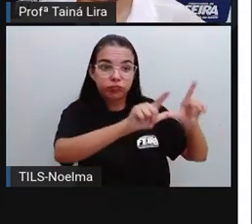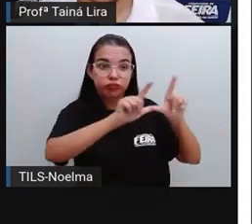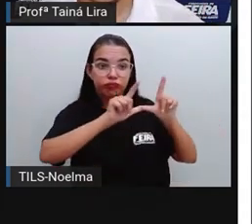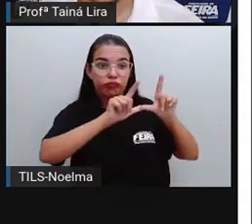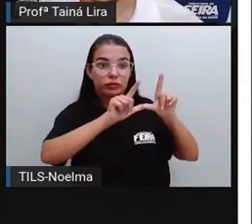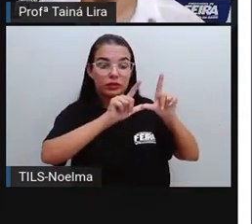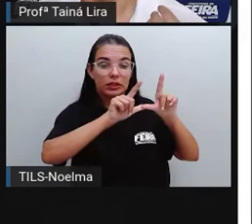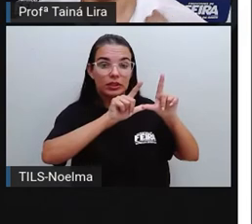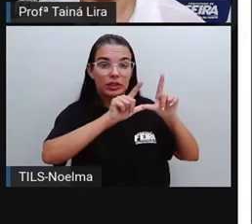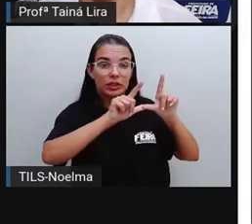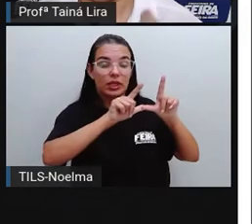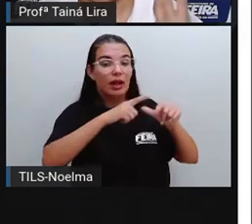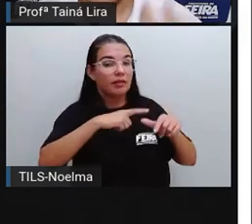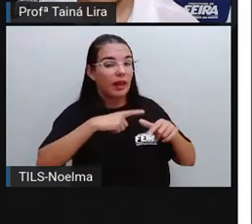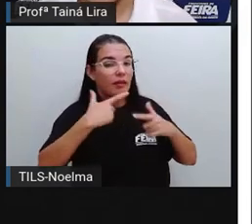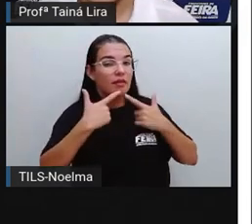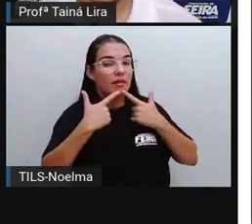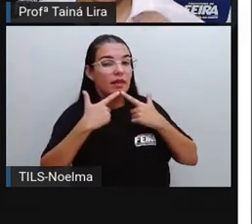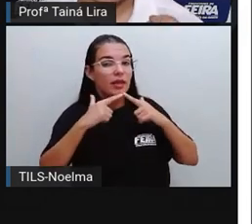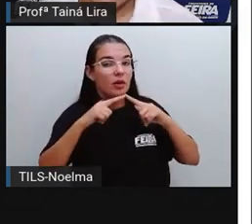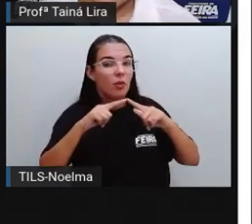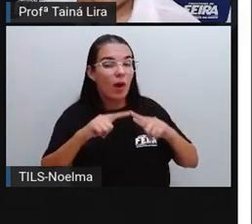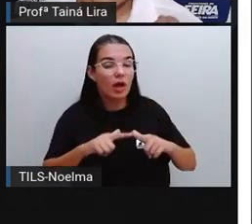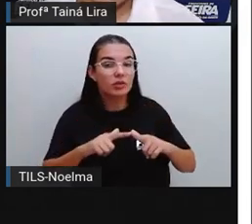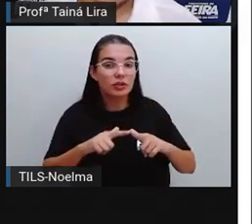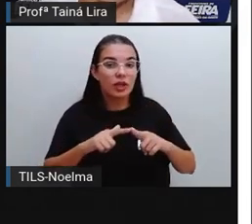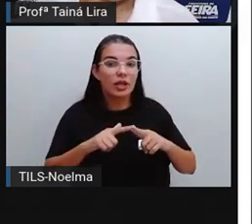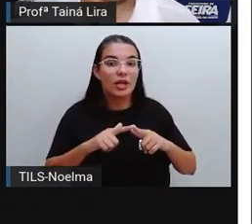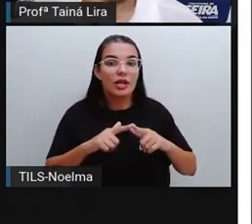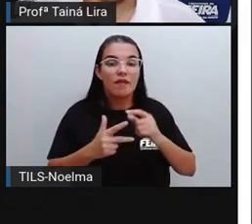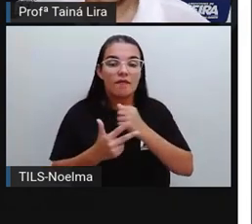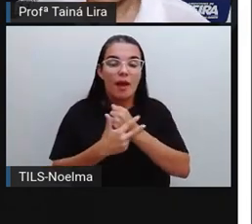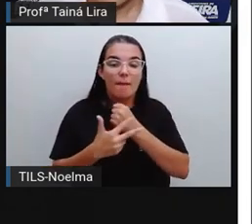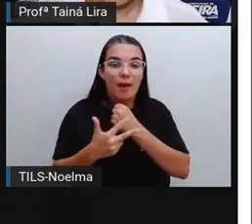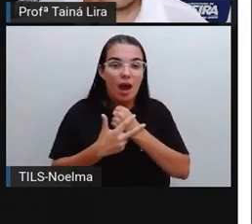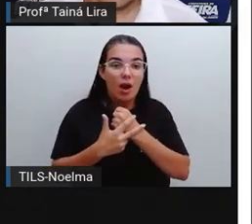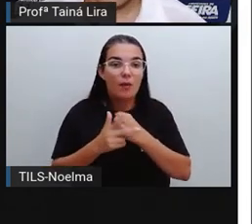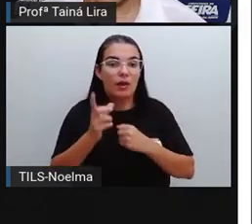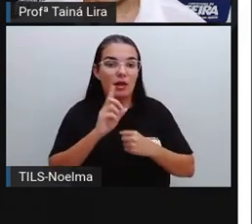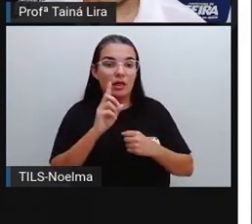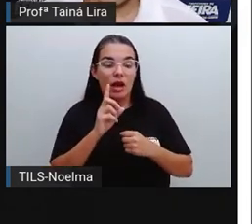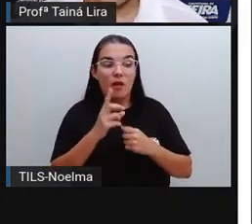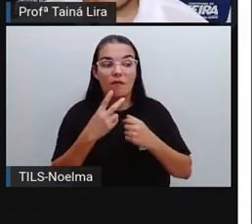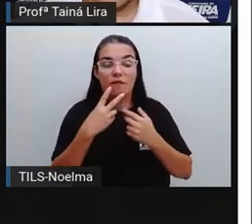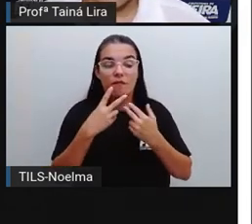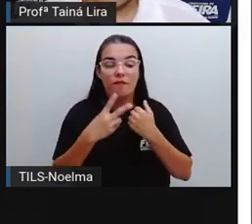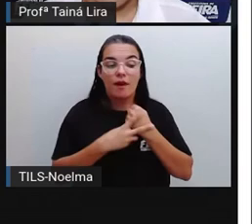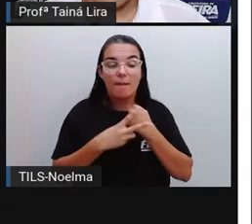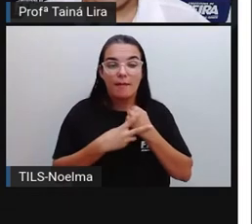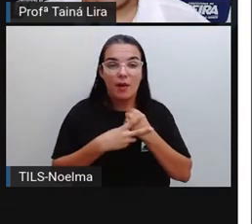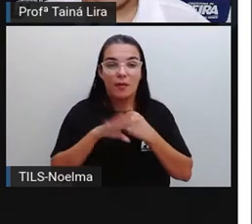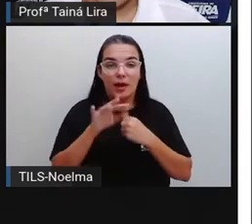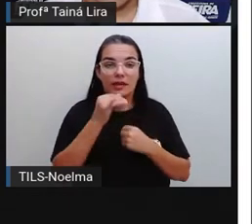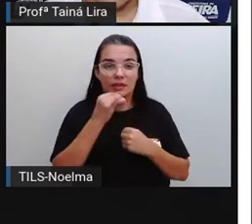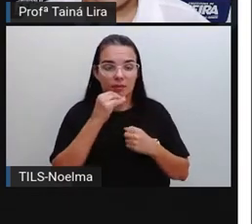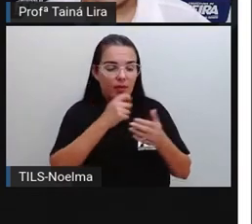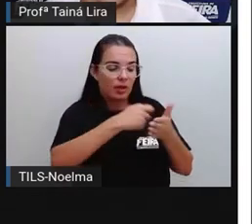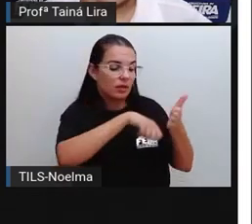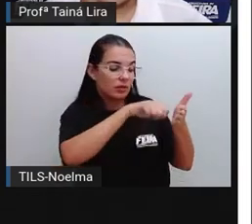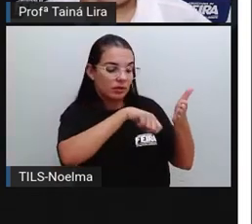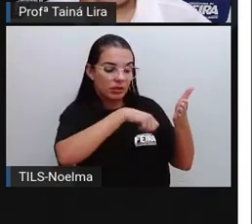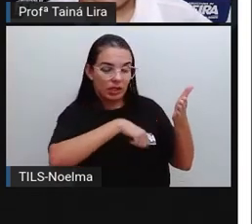Tanto a linguagem verbal como a não verbal, ou seja, a mensagem escrita propriamente e